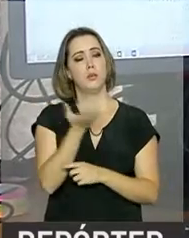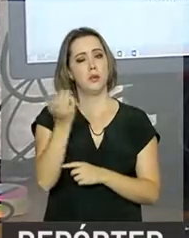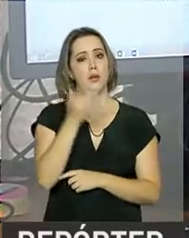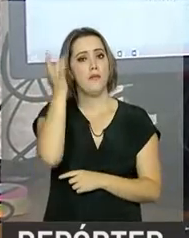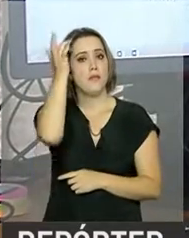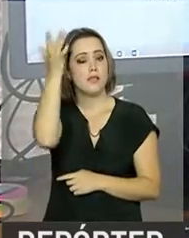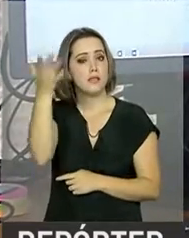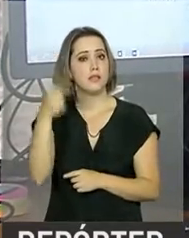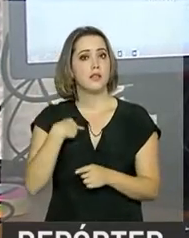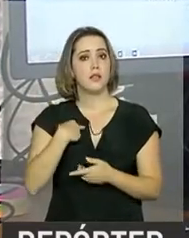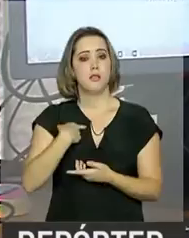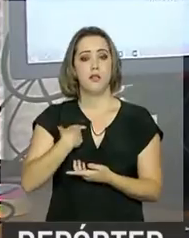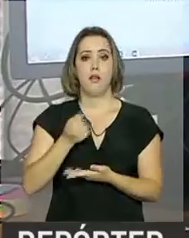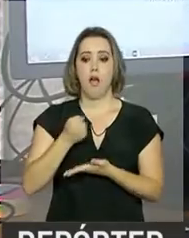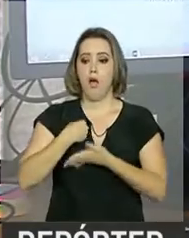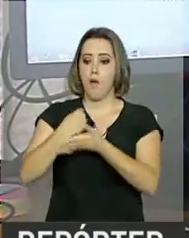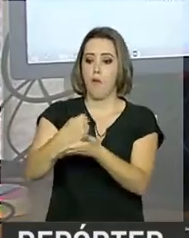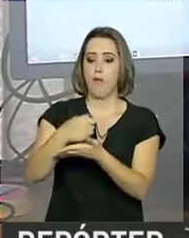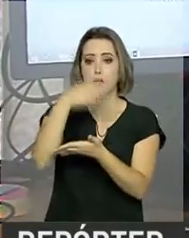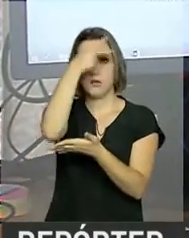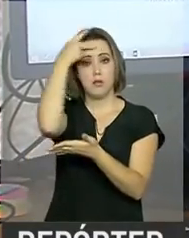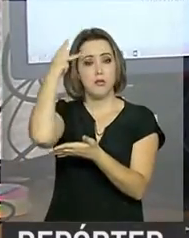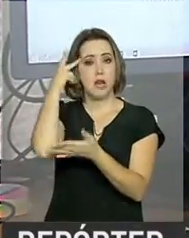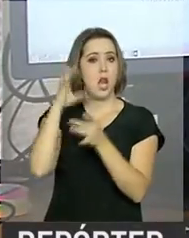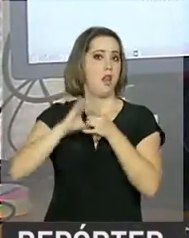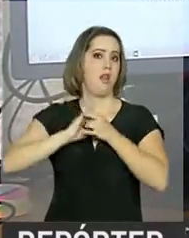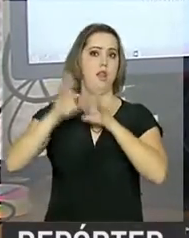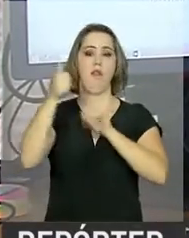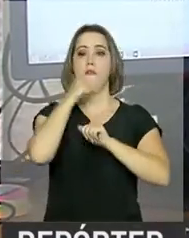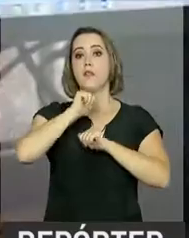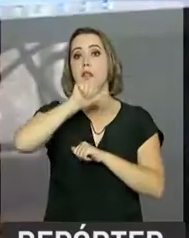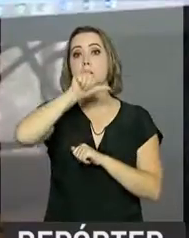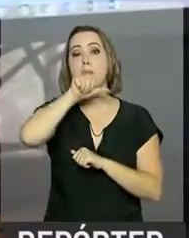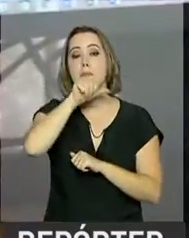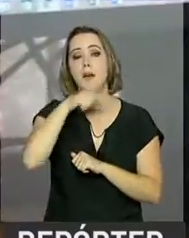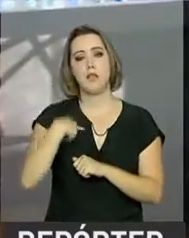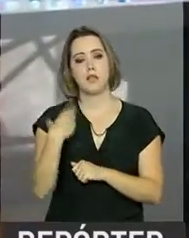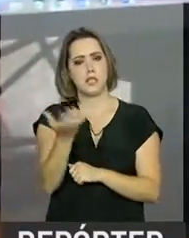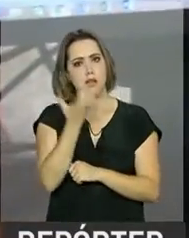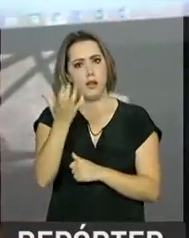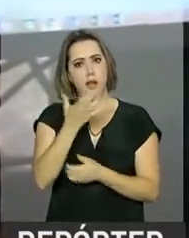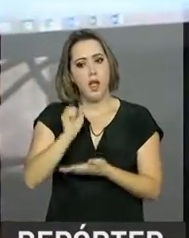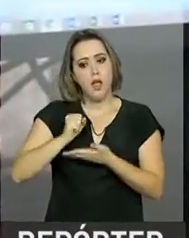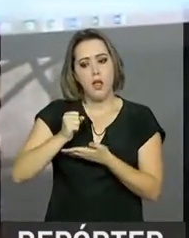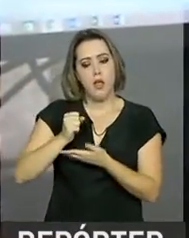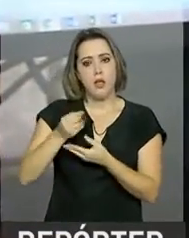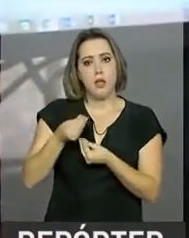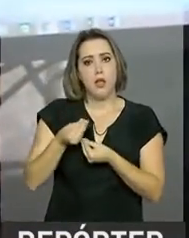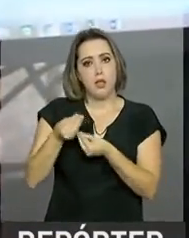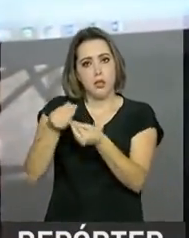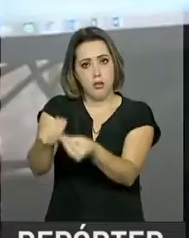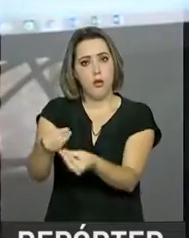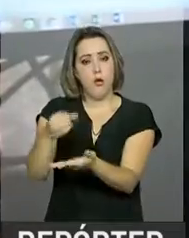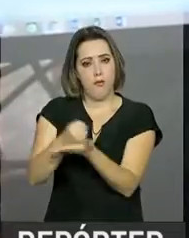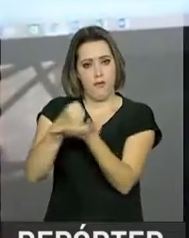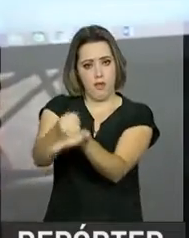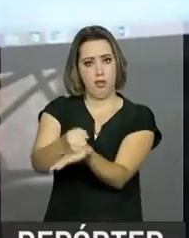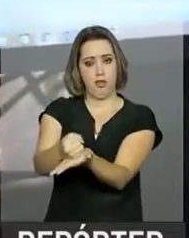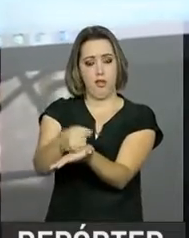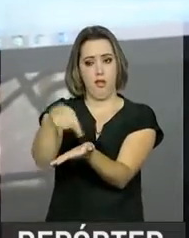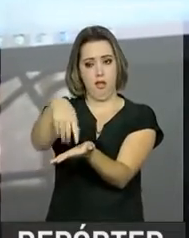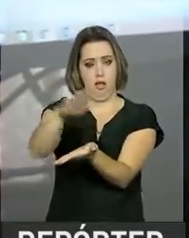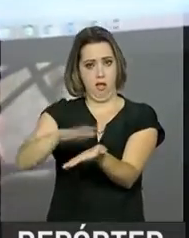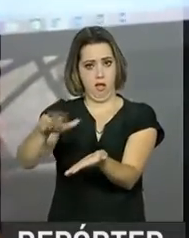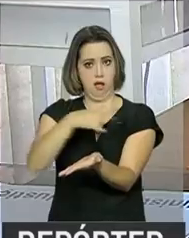voluntária de crianças para adoção com atendimento psicológico à gestante e à necessidade de confirmação do ato em